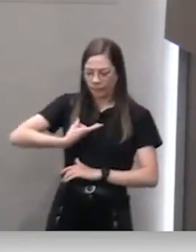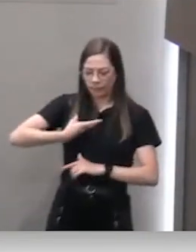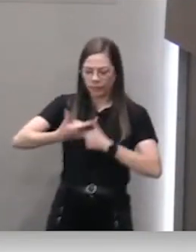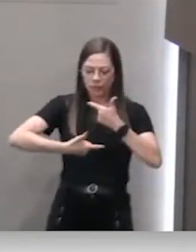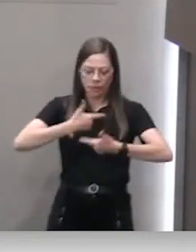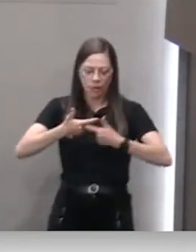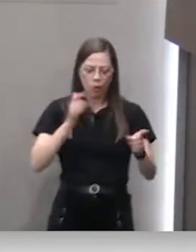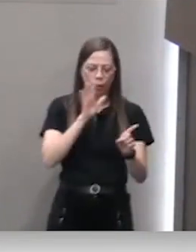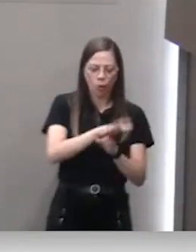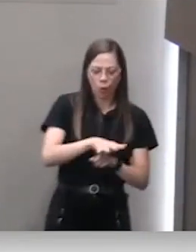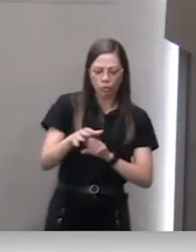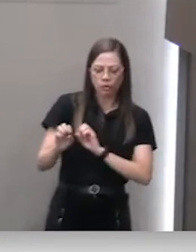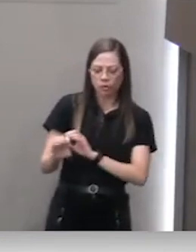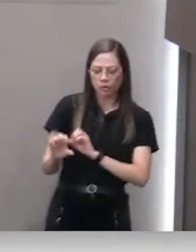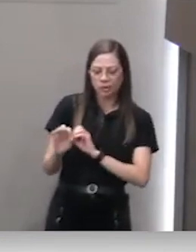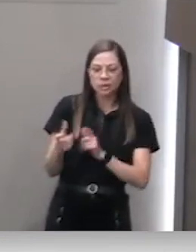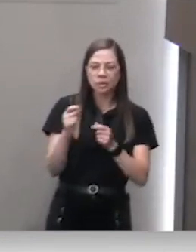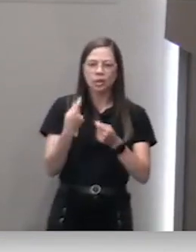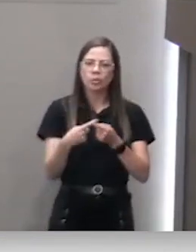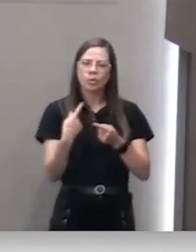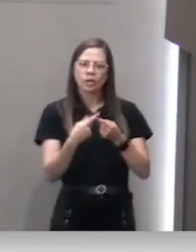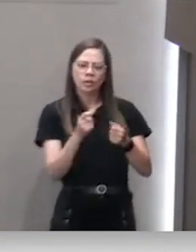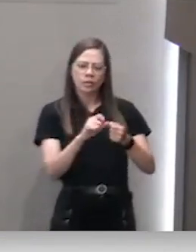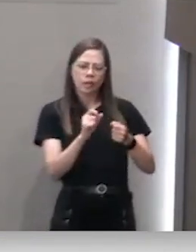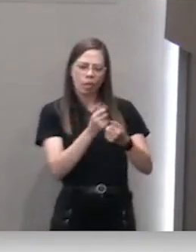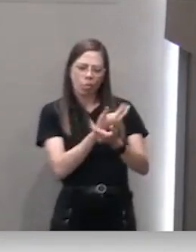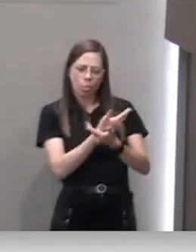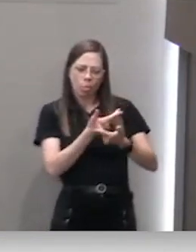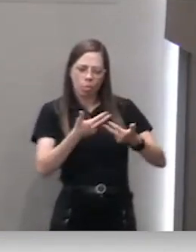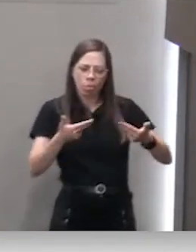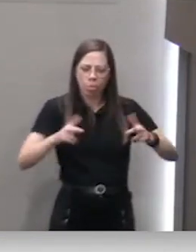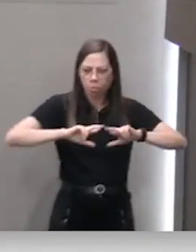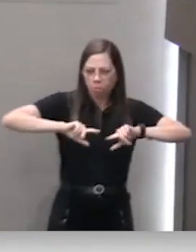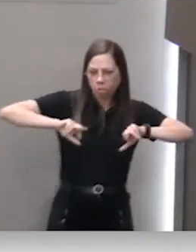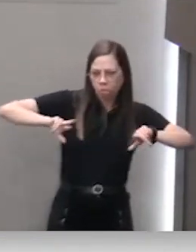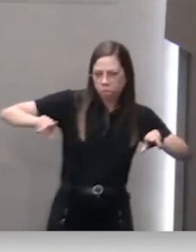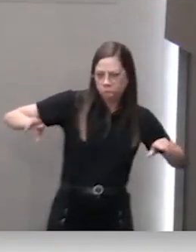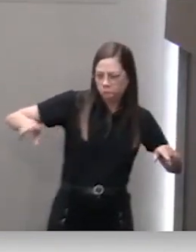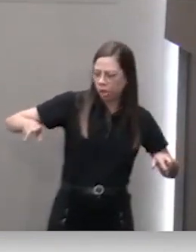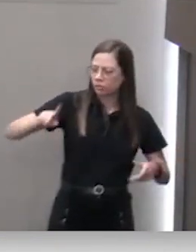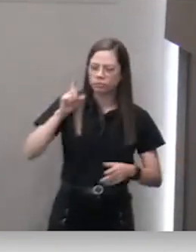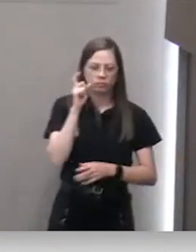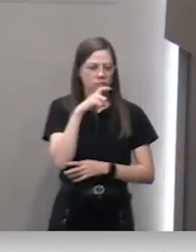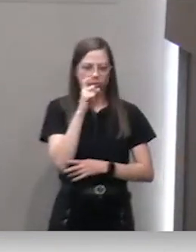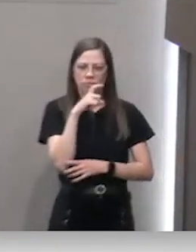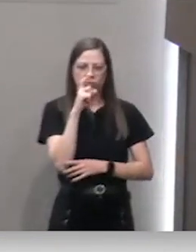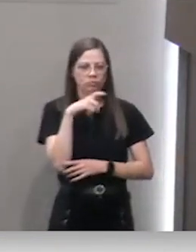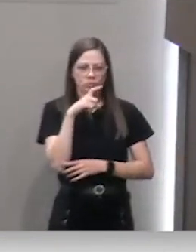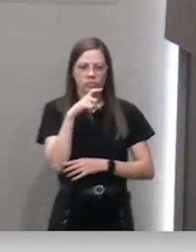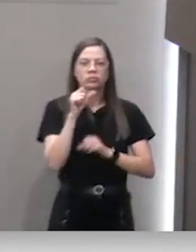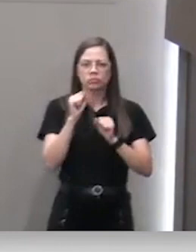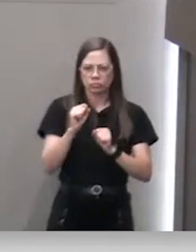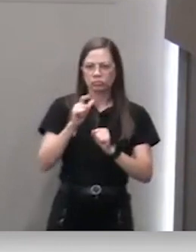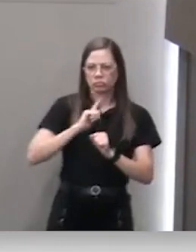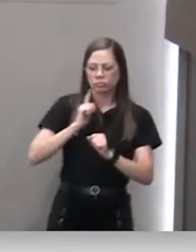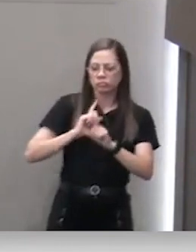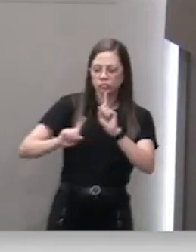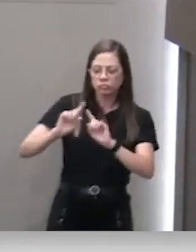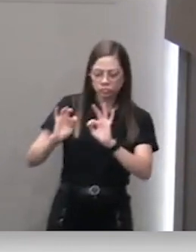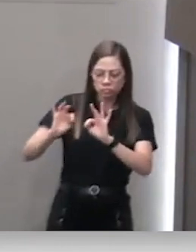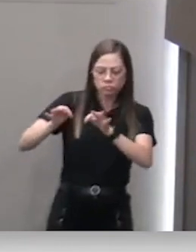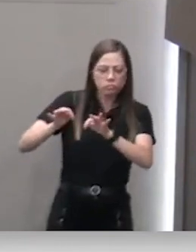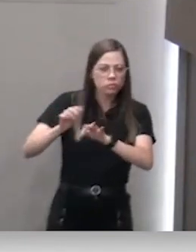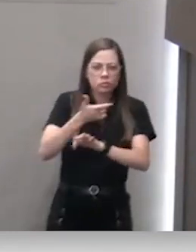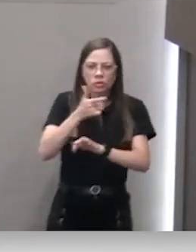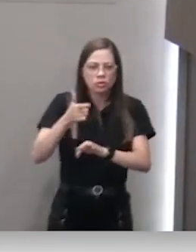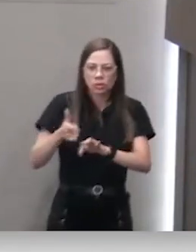contra a educação, porque faz uma patrulha ideológica. Não, não é verdade. Não é verdade. Pode dar a matéria. Não há nenhuma